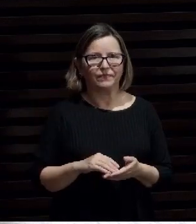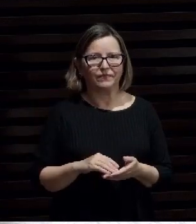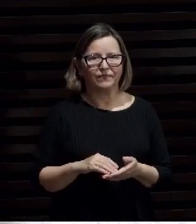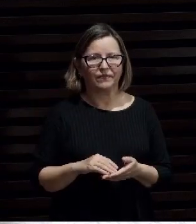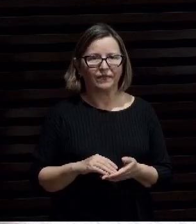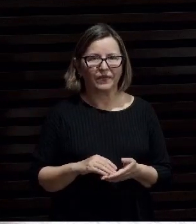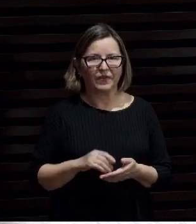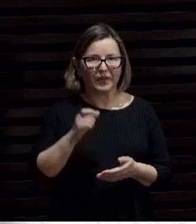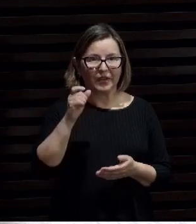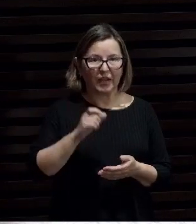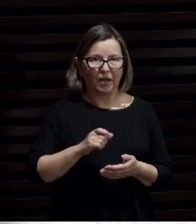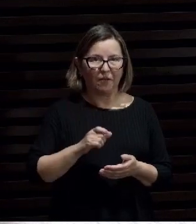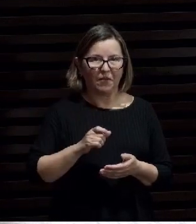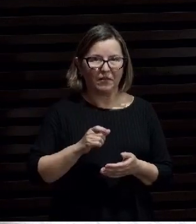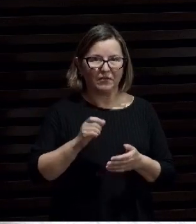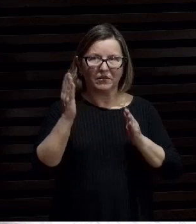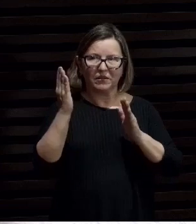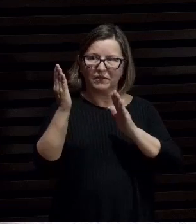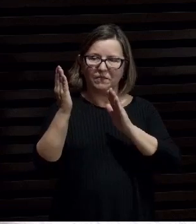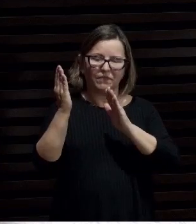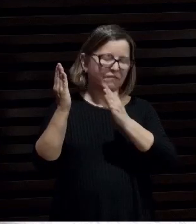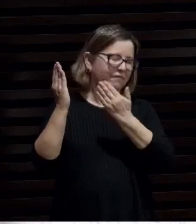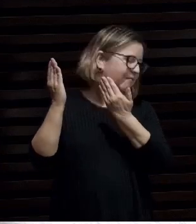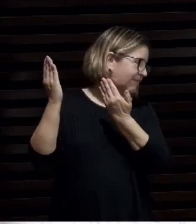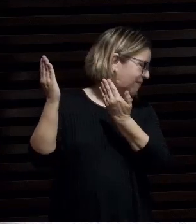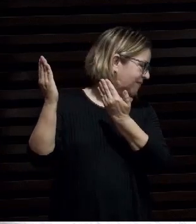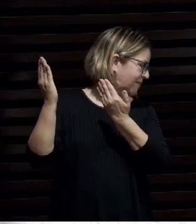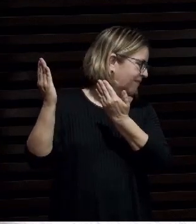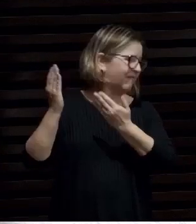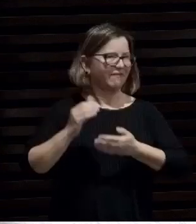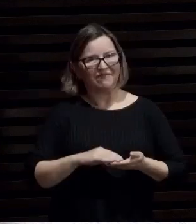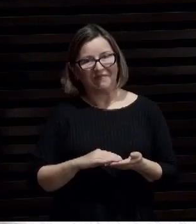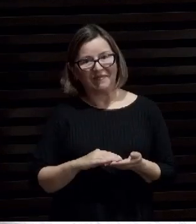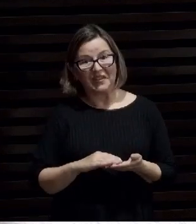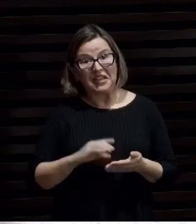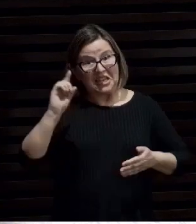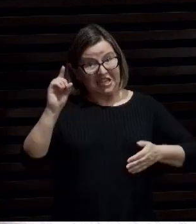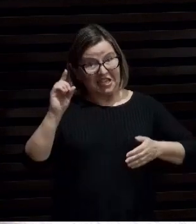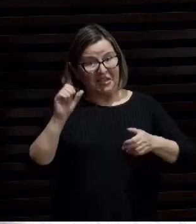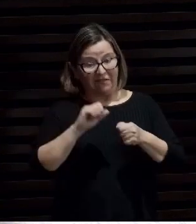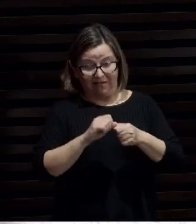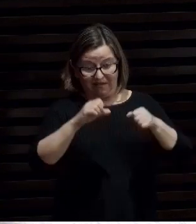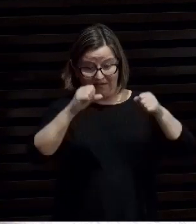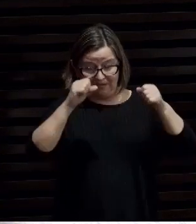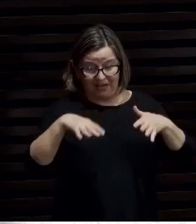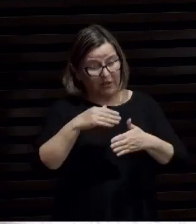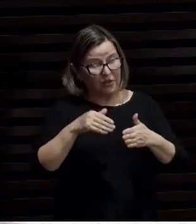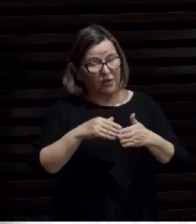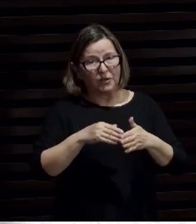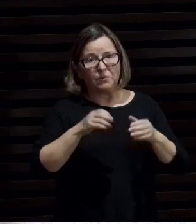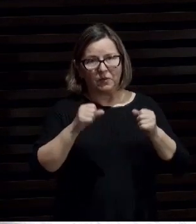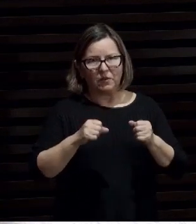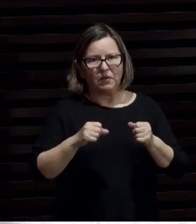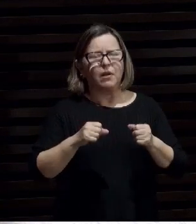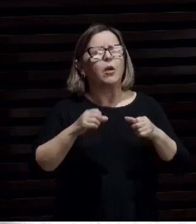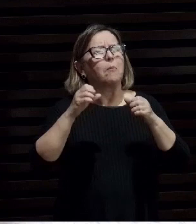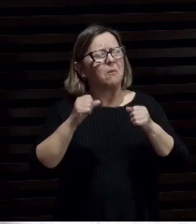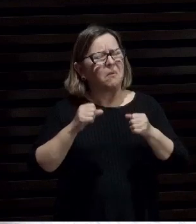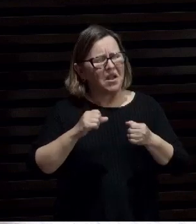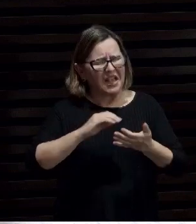para o Criador e quer se autolegislar. Deus, sendo o Criador todo-poderoso, Ele poderia num instante ter aniquilado o